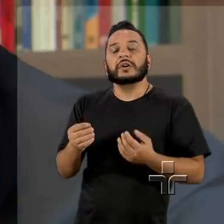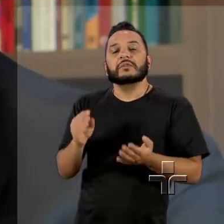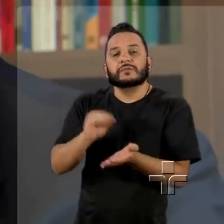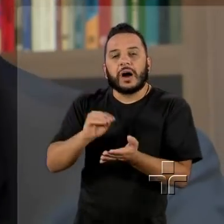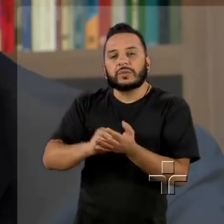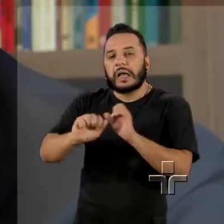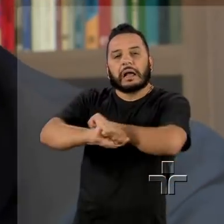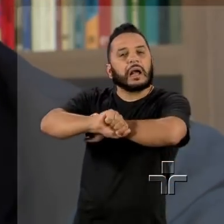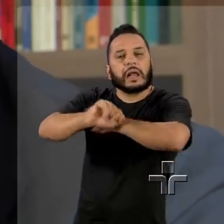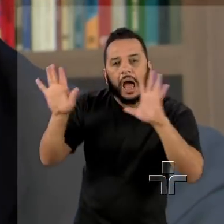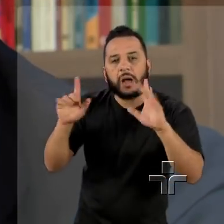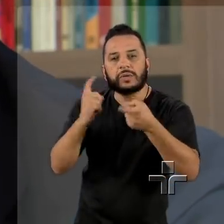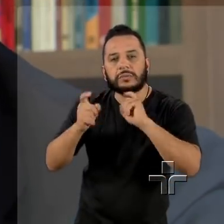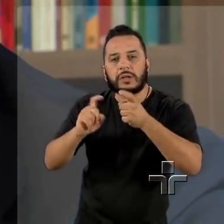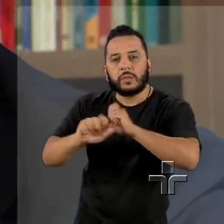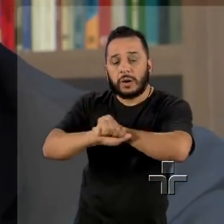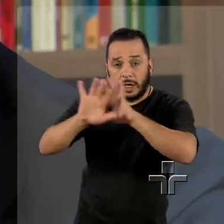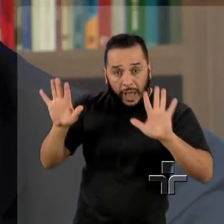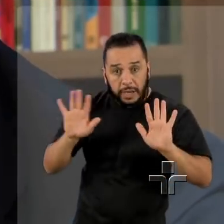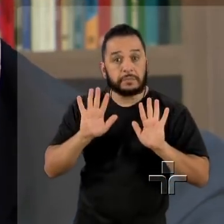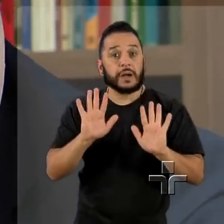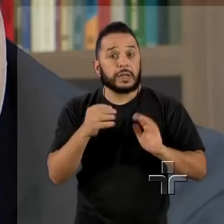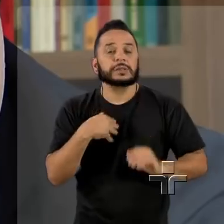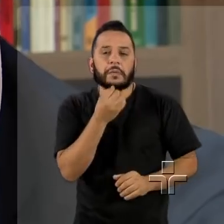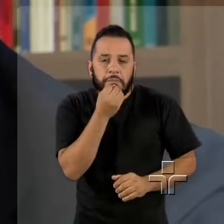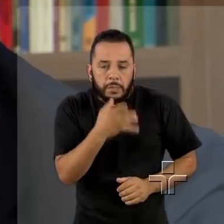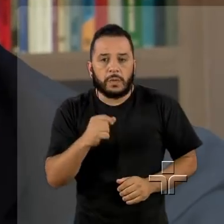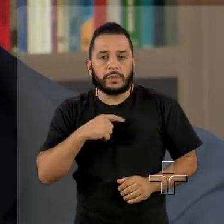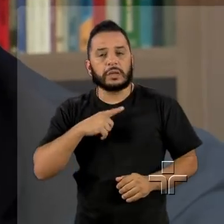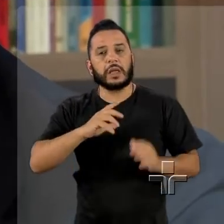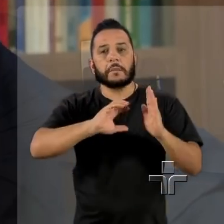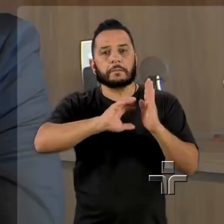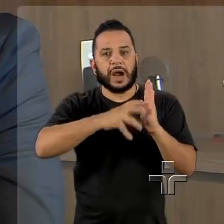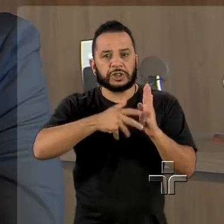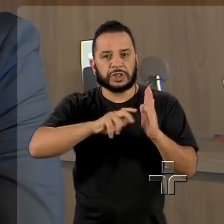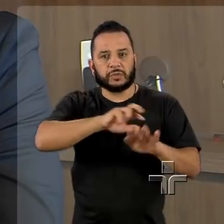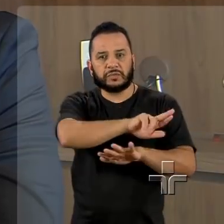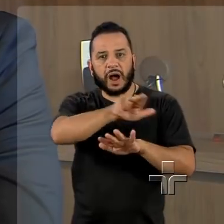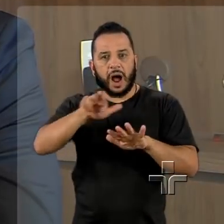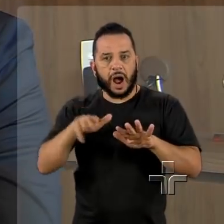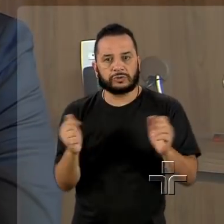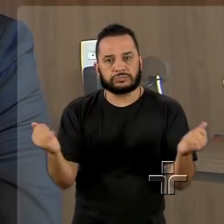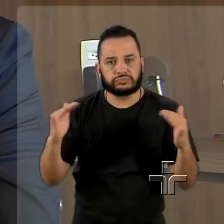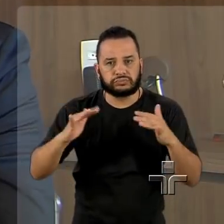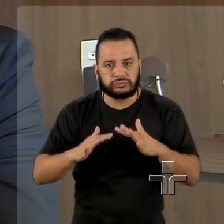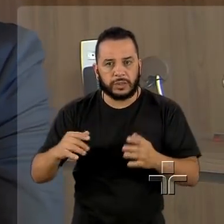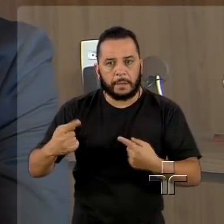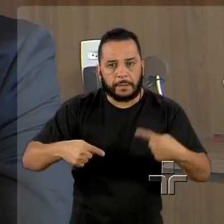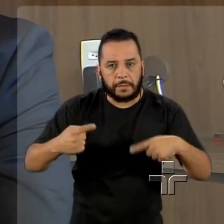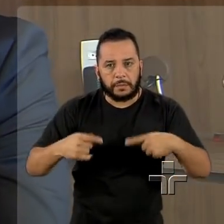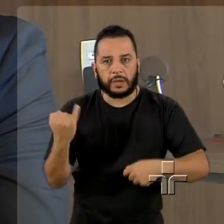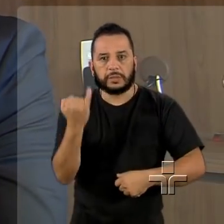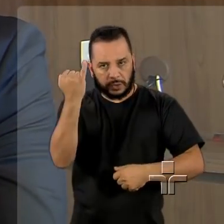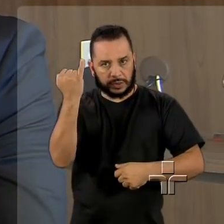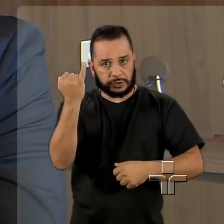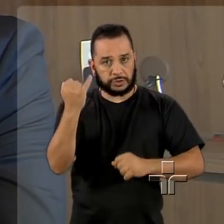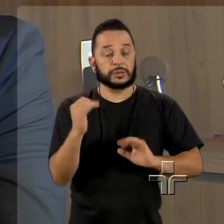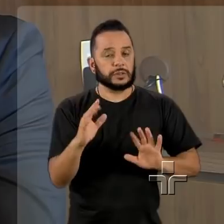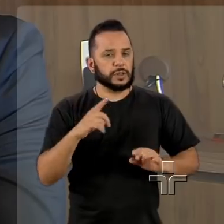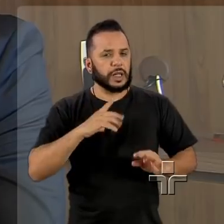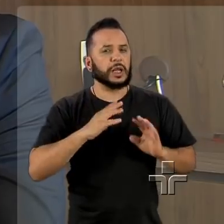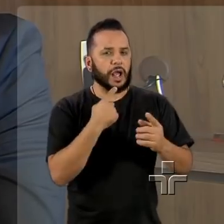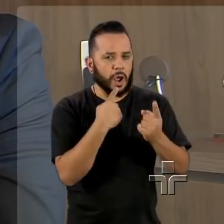de políticas que garantam o avanço indispensável dos programas estratégicos da Força Terrestre, a